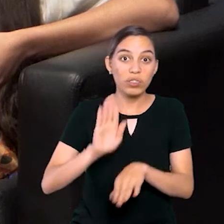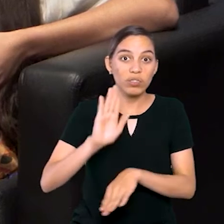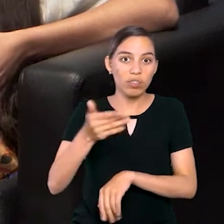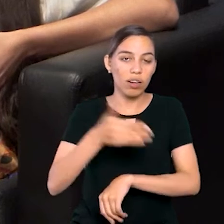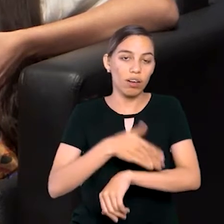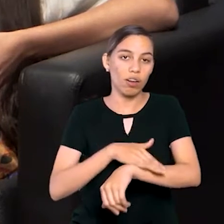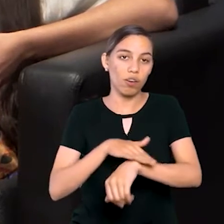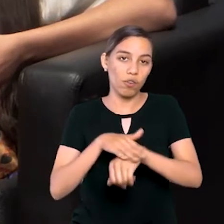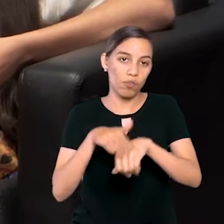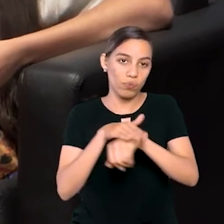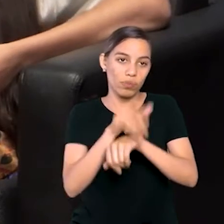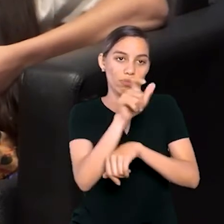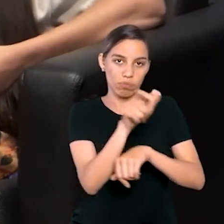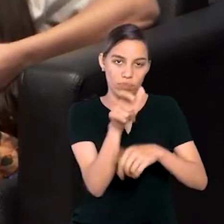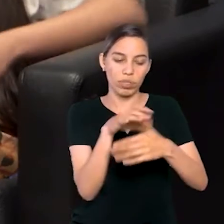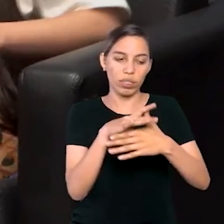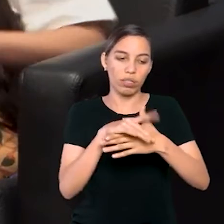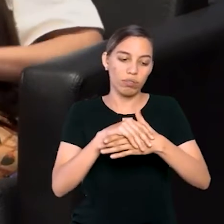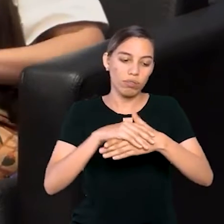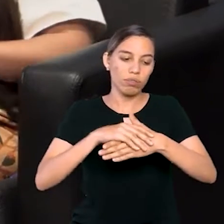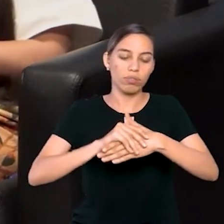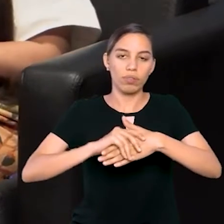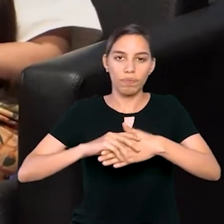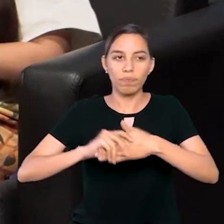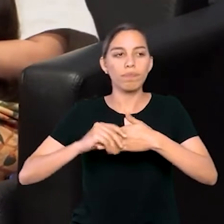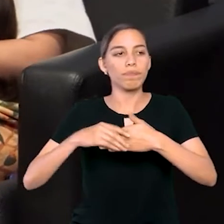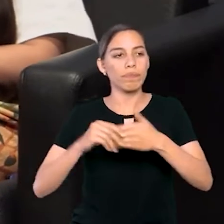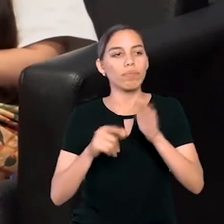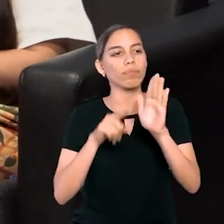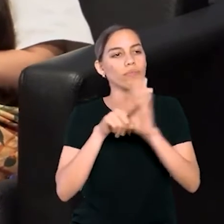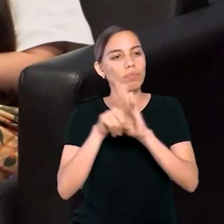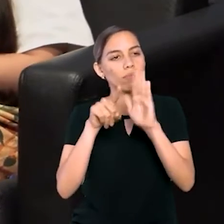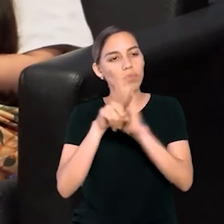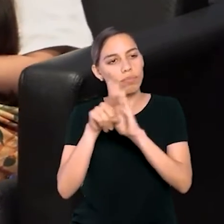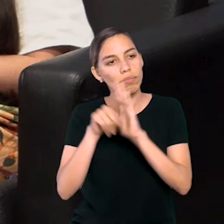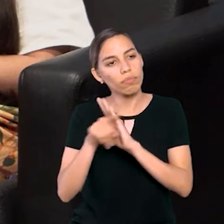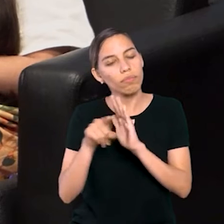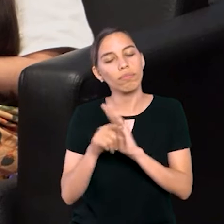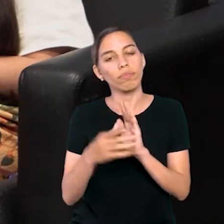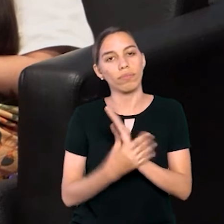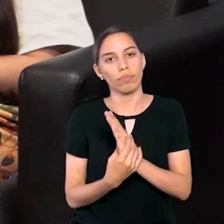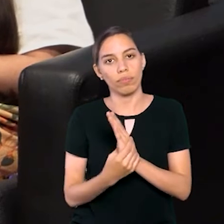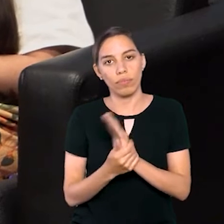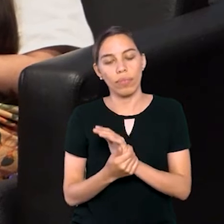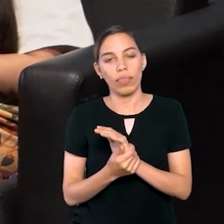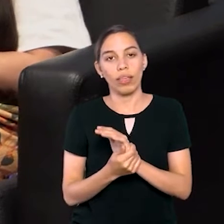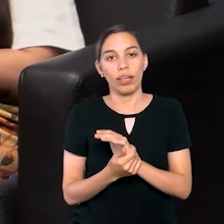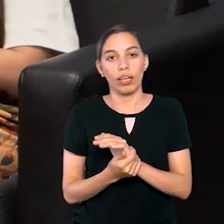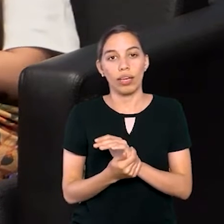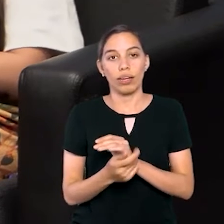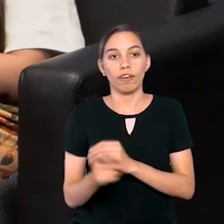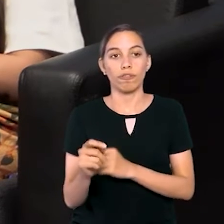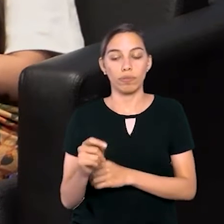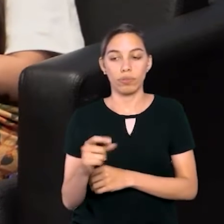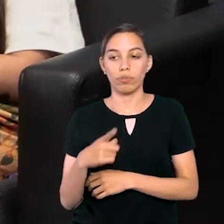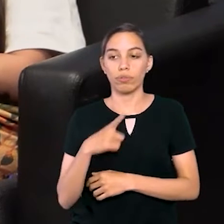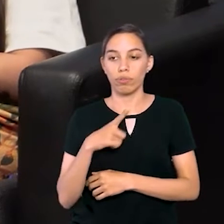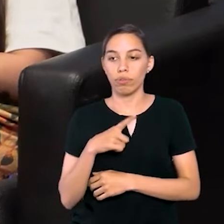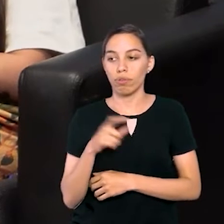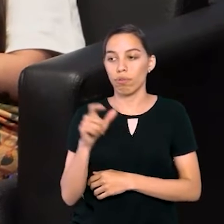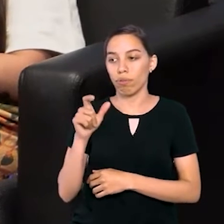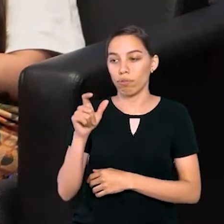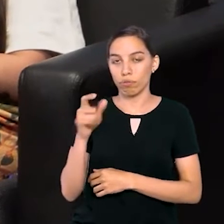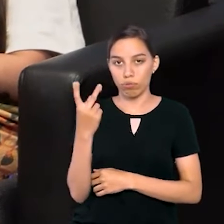que a gente sempre ressalta, até o parente Anastácio Kaiowá sempre comenta,